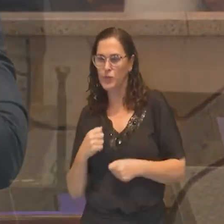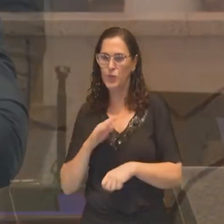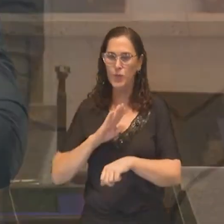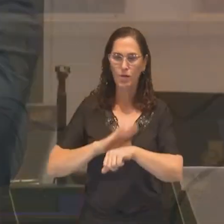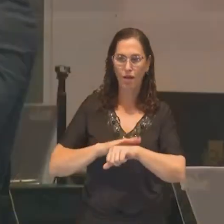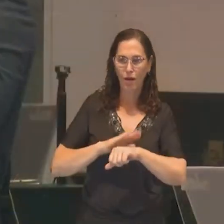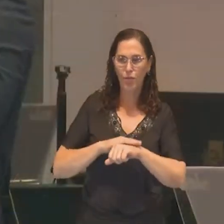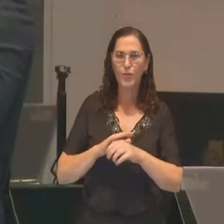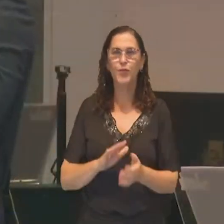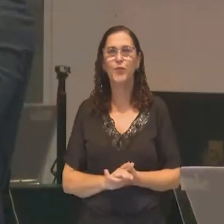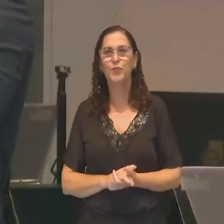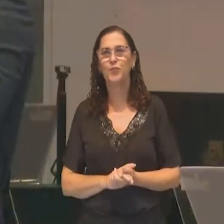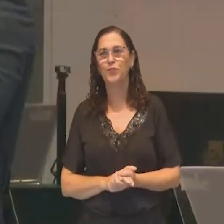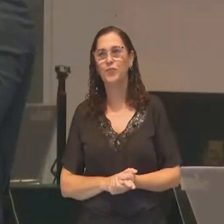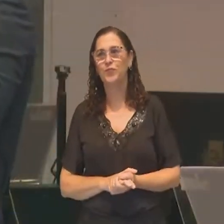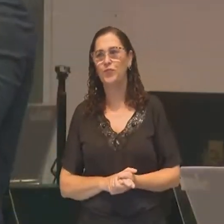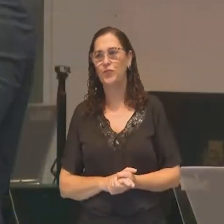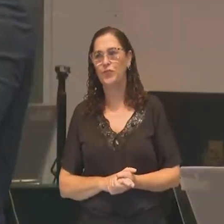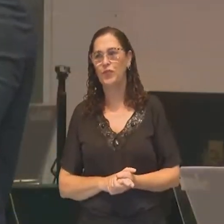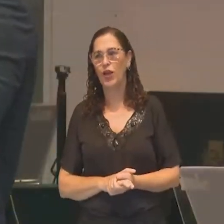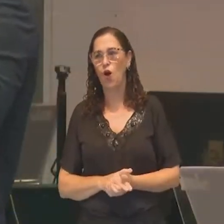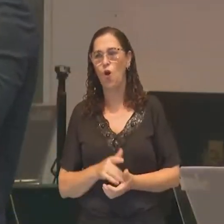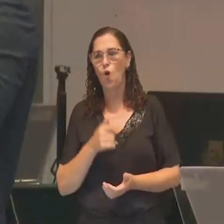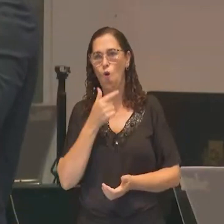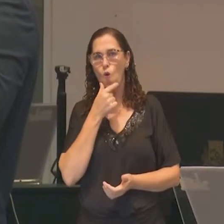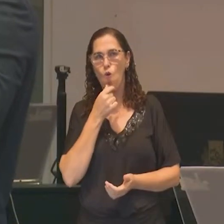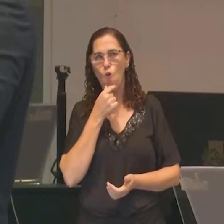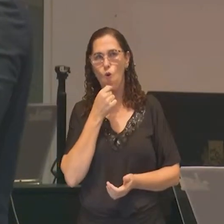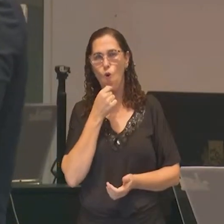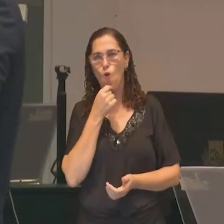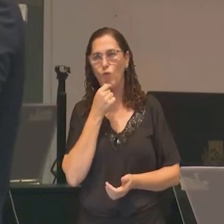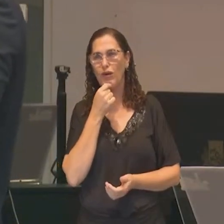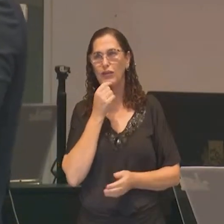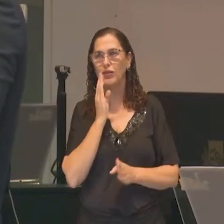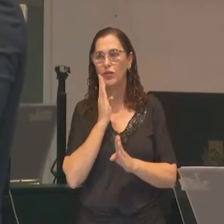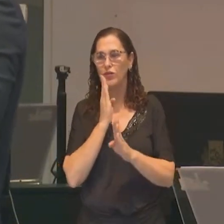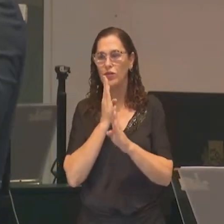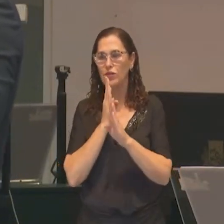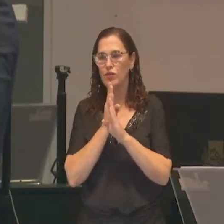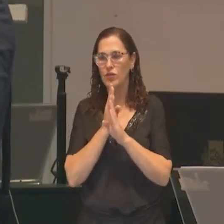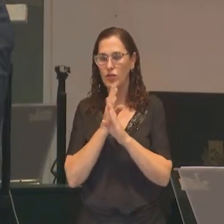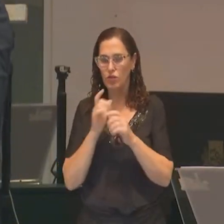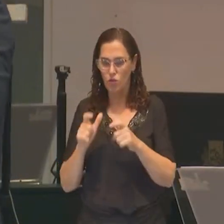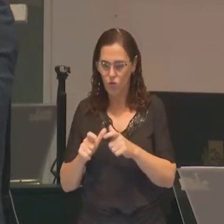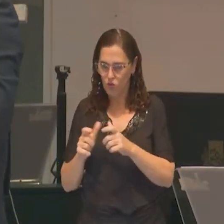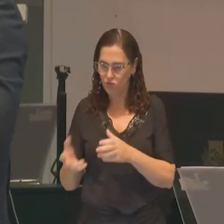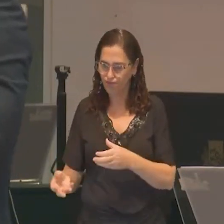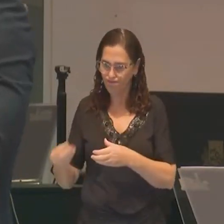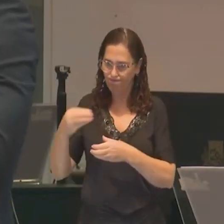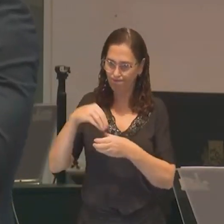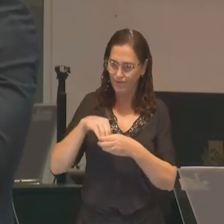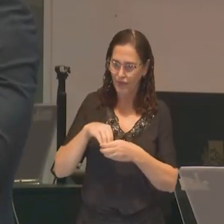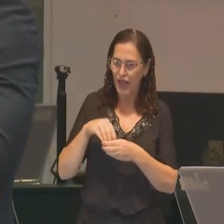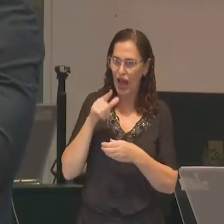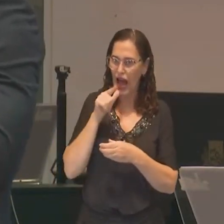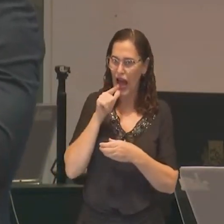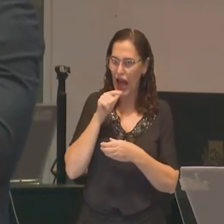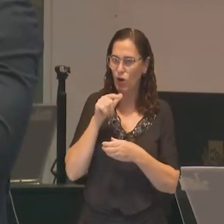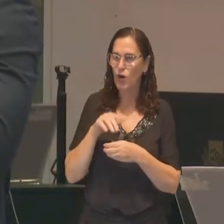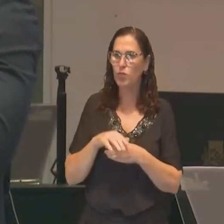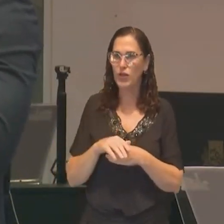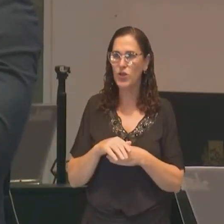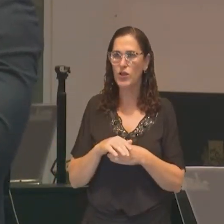tempo, aquele homem, ele encontra um pote, ele coloca um pouco daquela